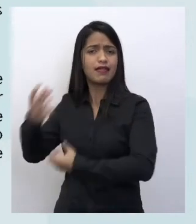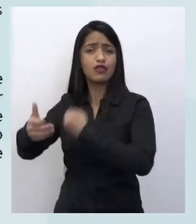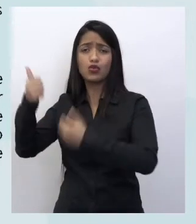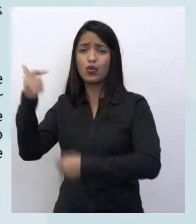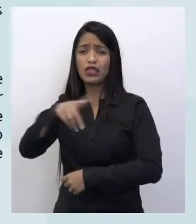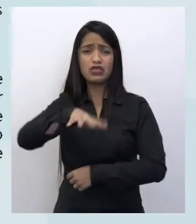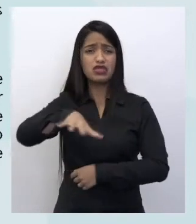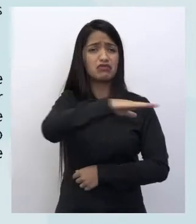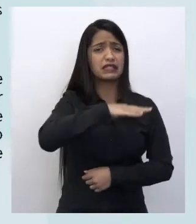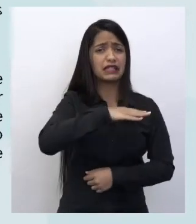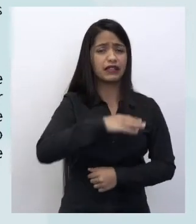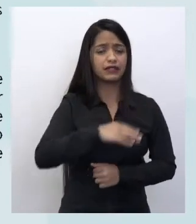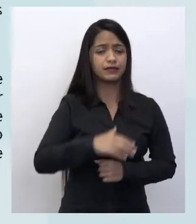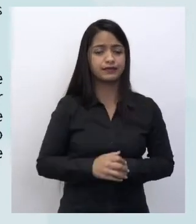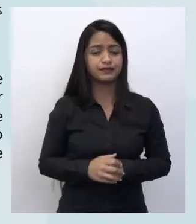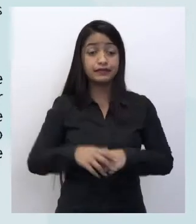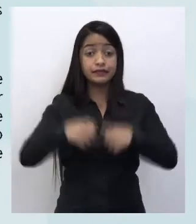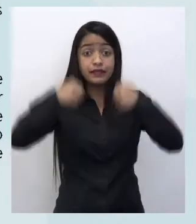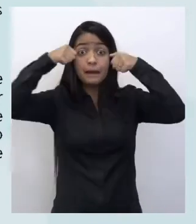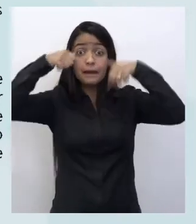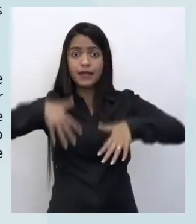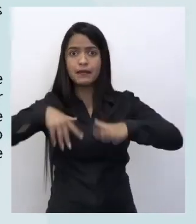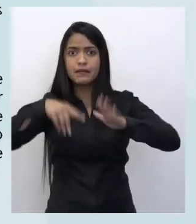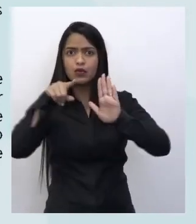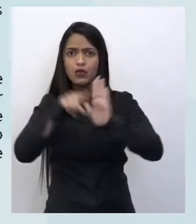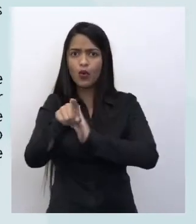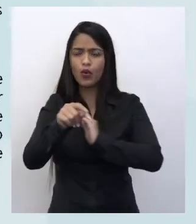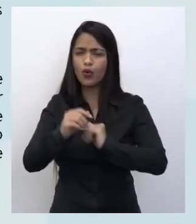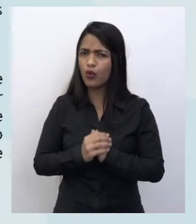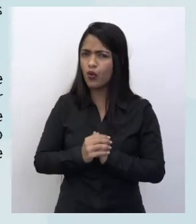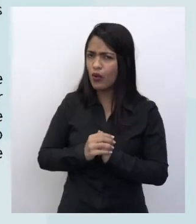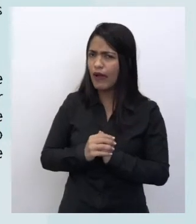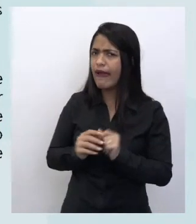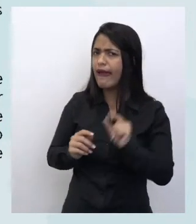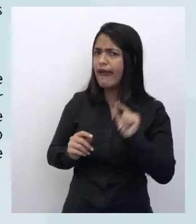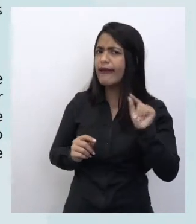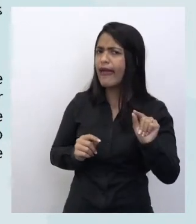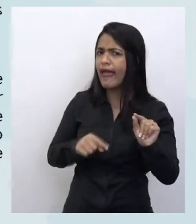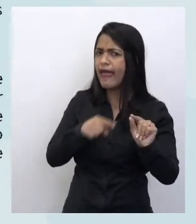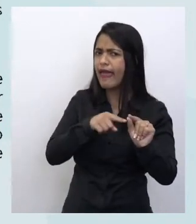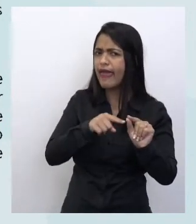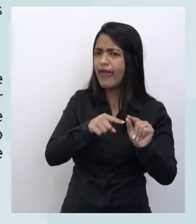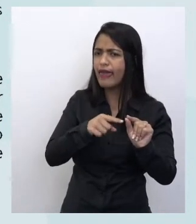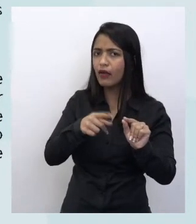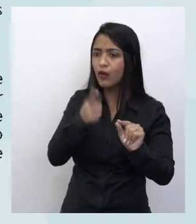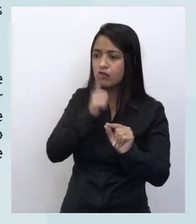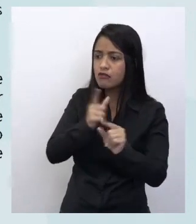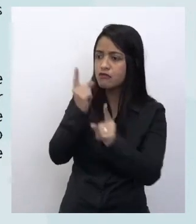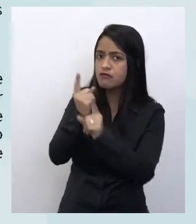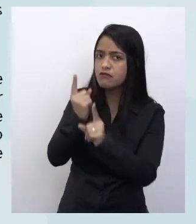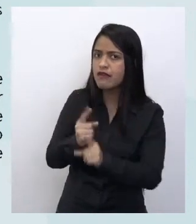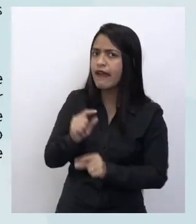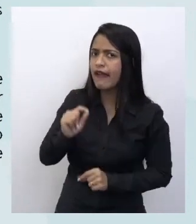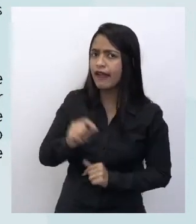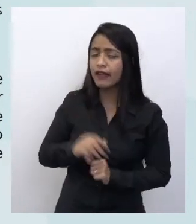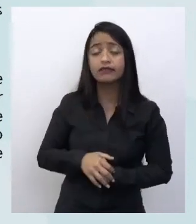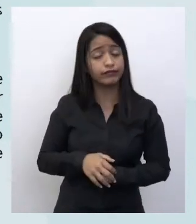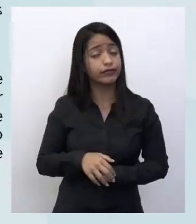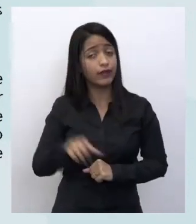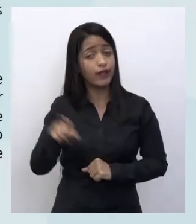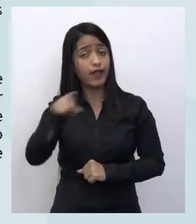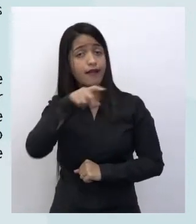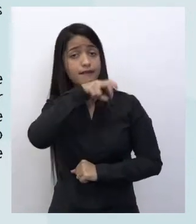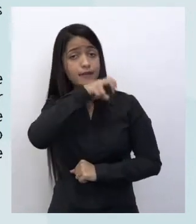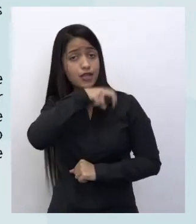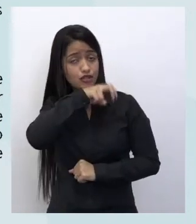as adivinhações? A Pítia. É em Delfos que o grande Apolo se manifesta por meio